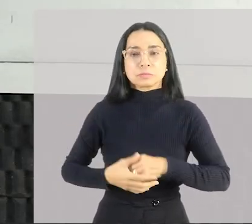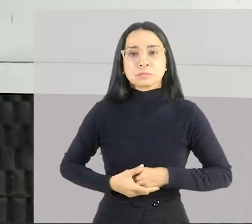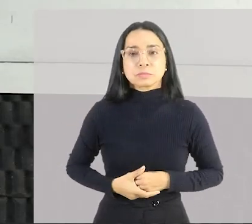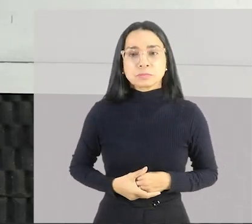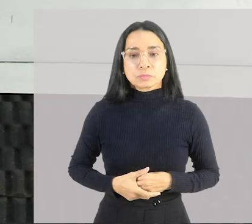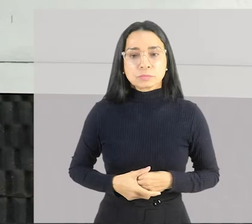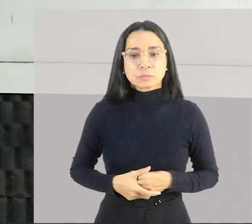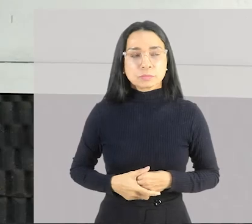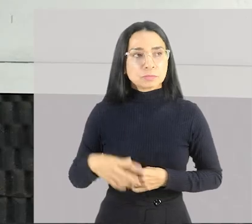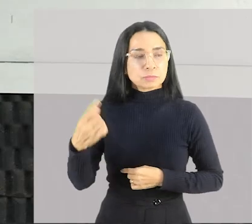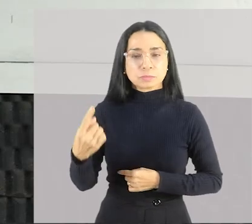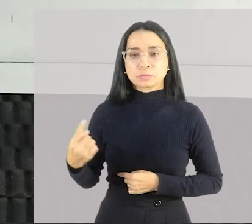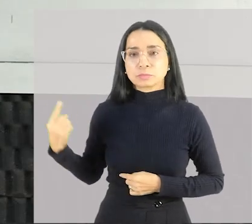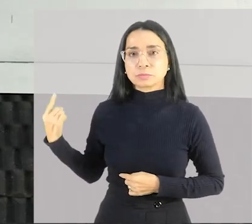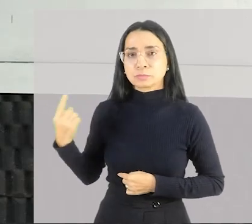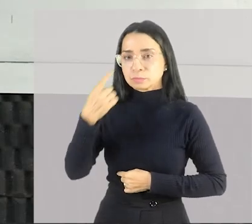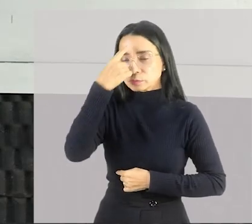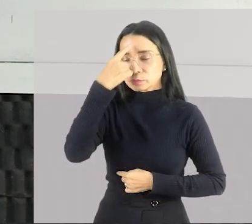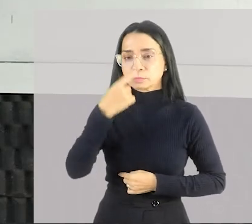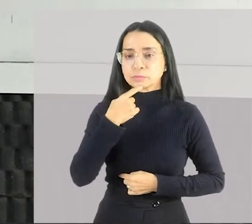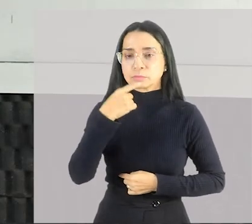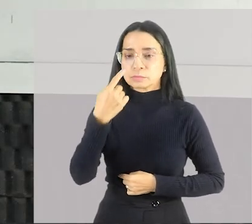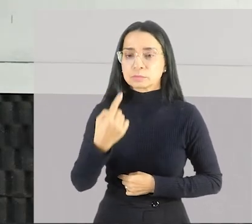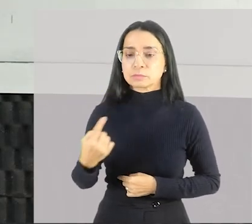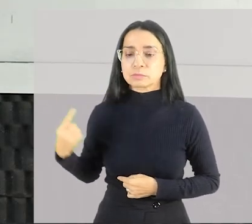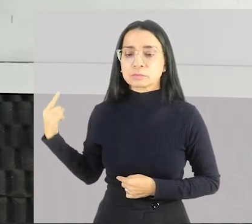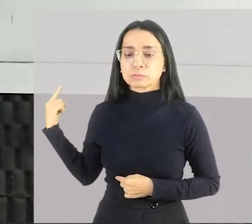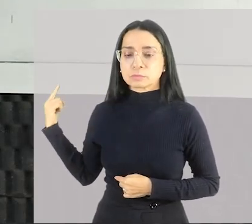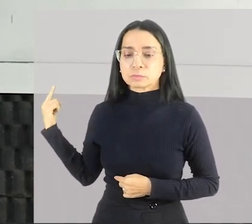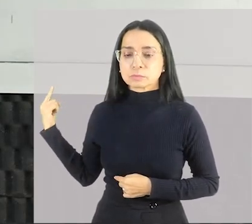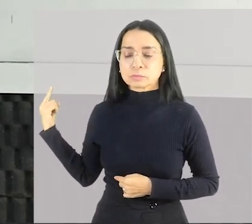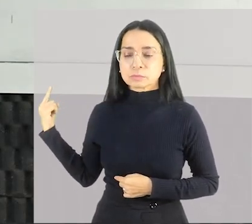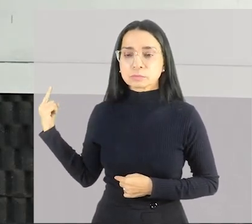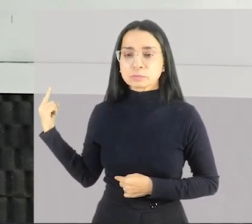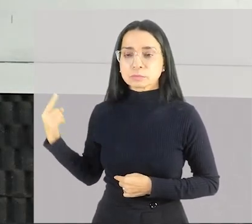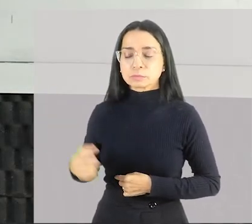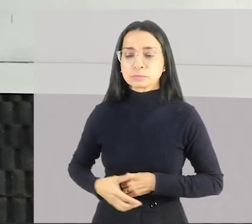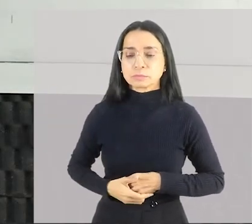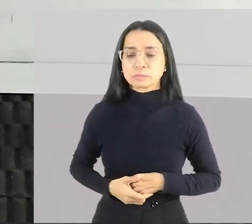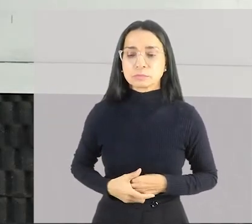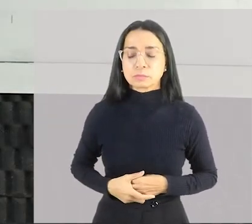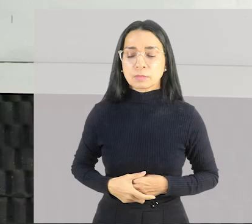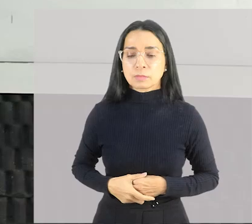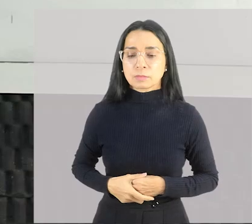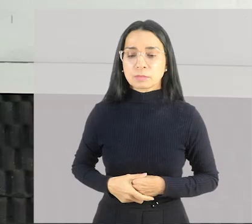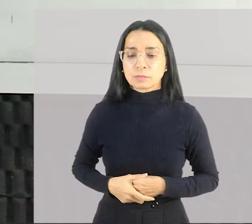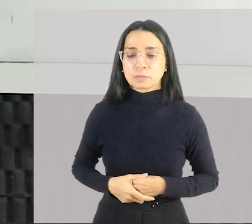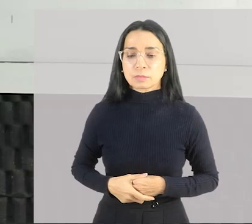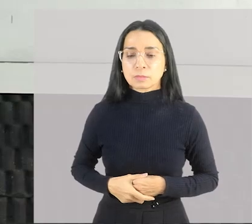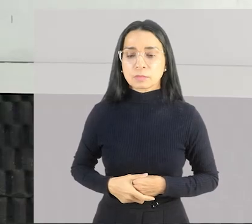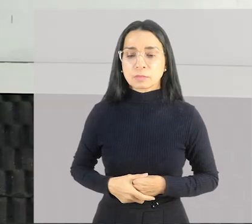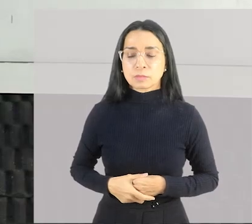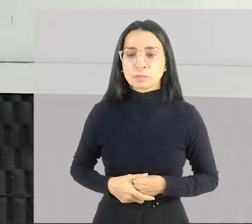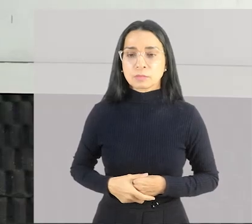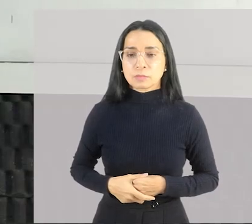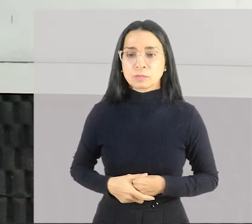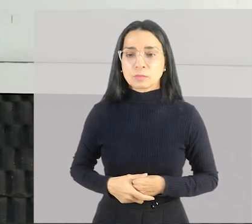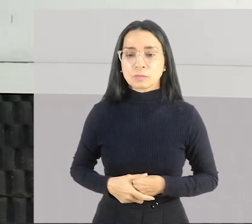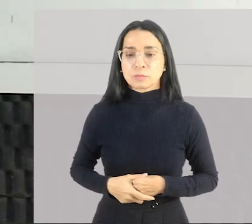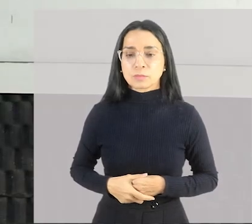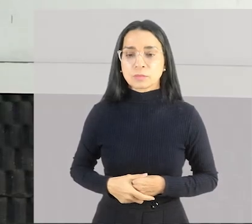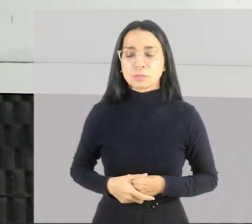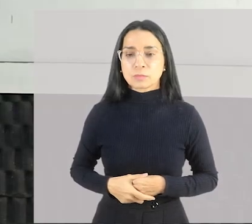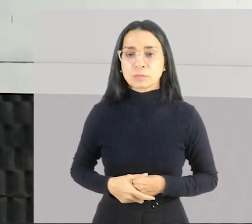fatorial dividido por 7 - 4 3 fatorial e 4